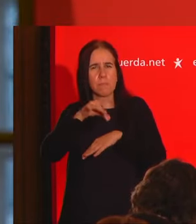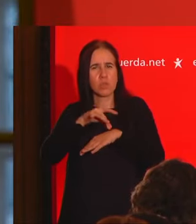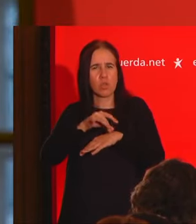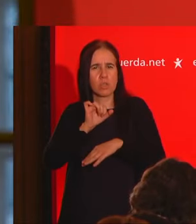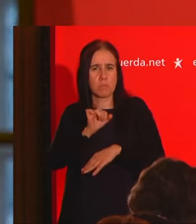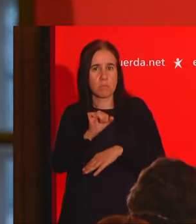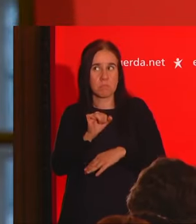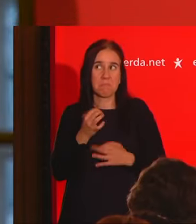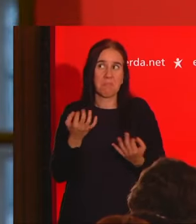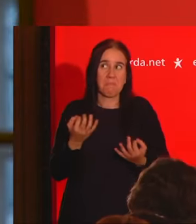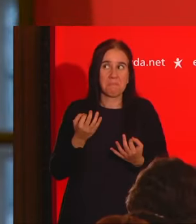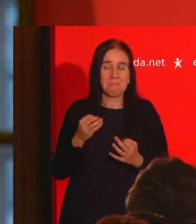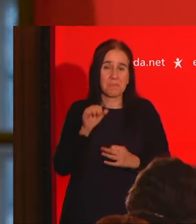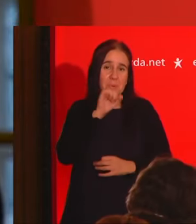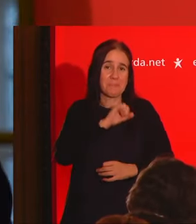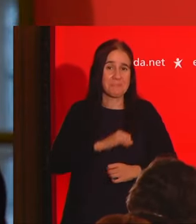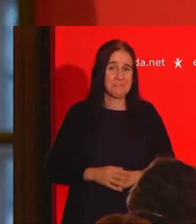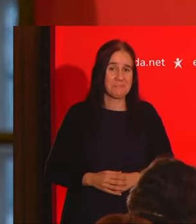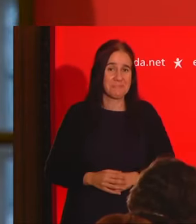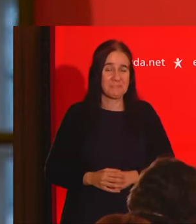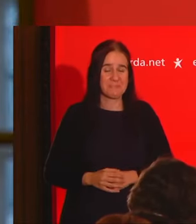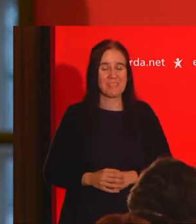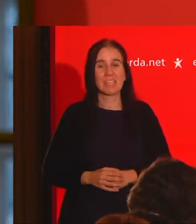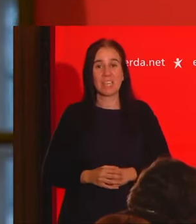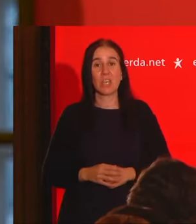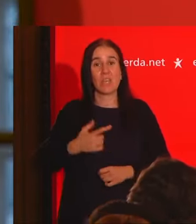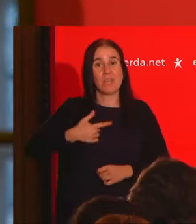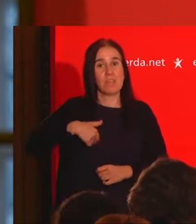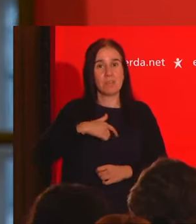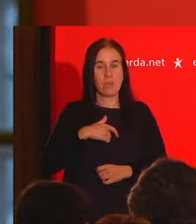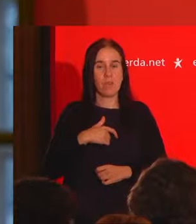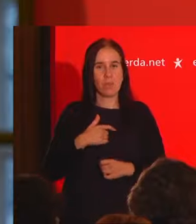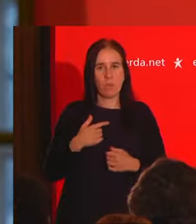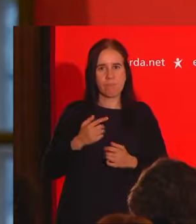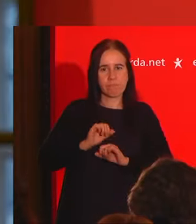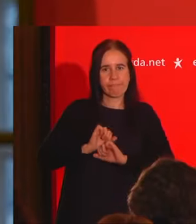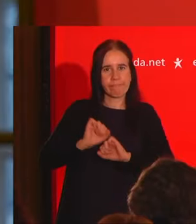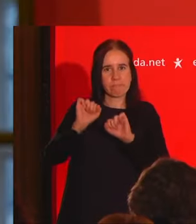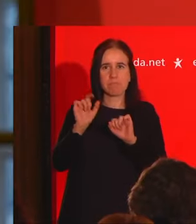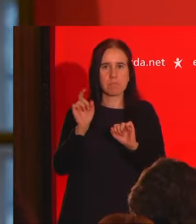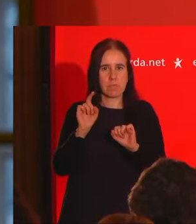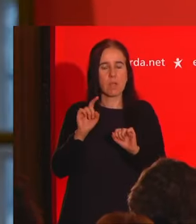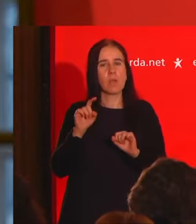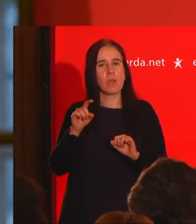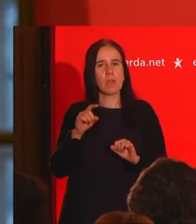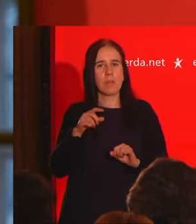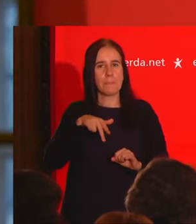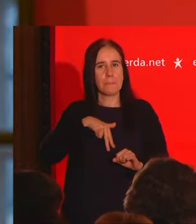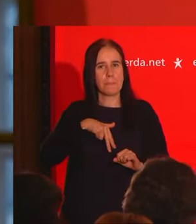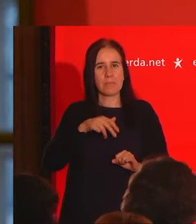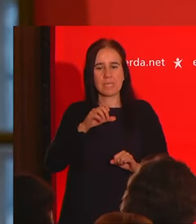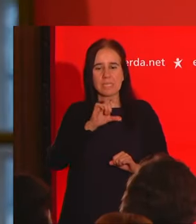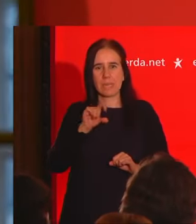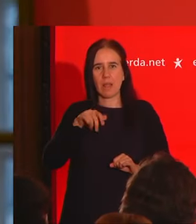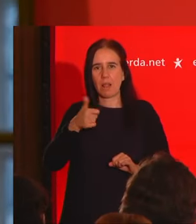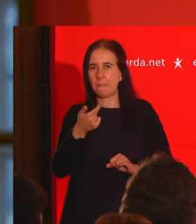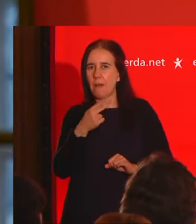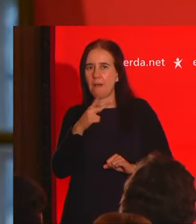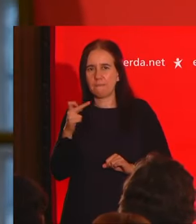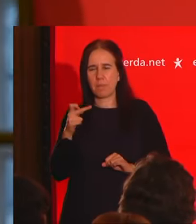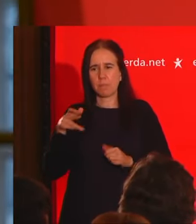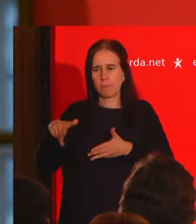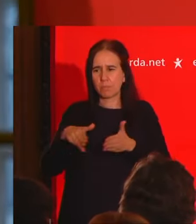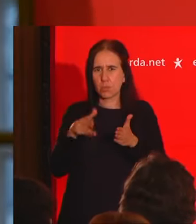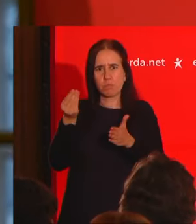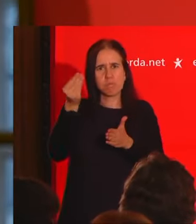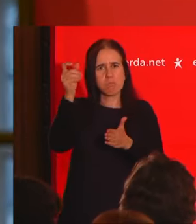E de certa forma acertou. Não nos deixámos iludir pelos prémios de Zeinal Bava, pelo famoso percurso de João